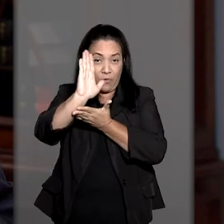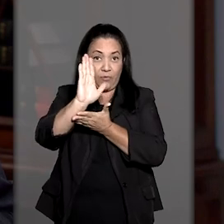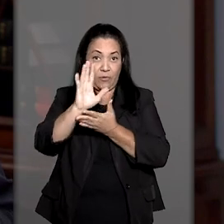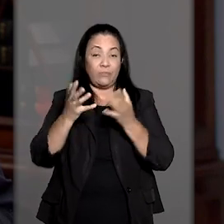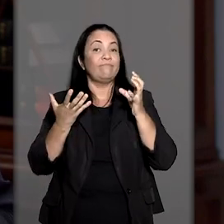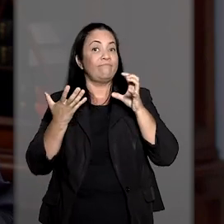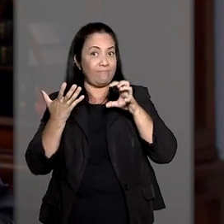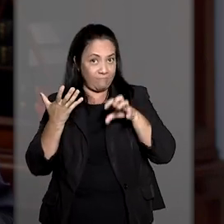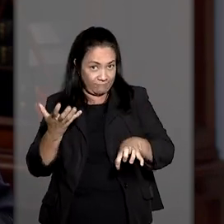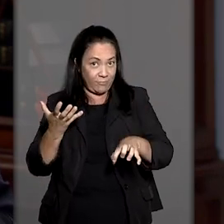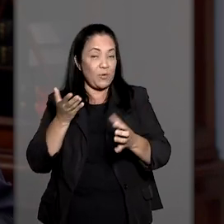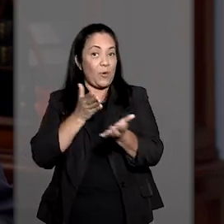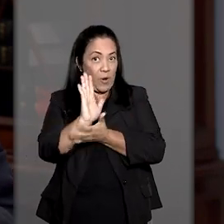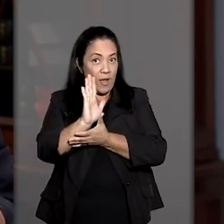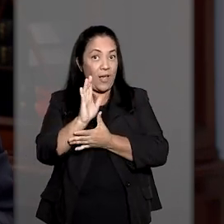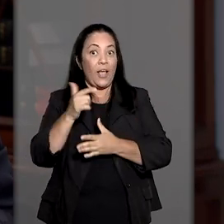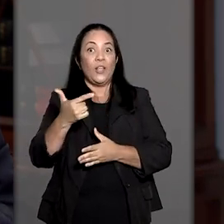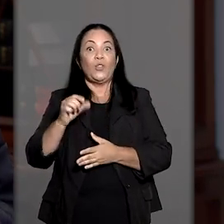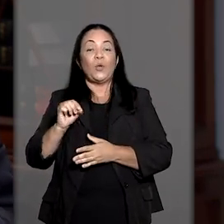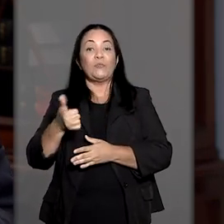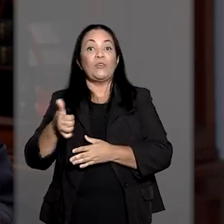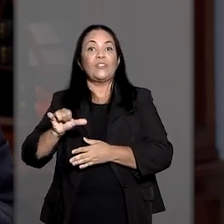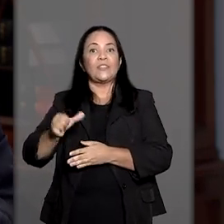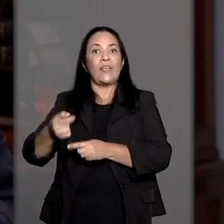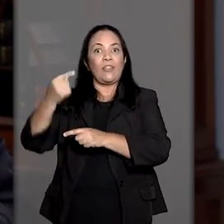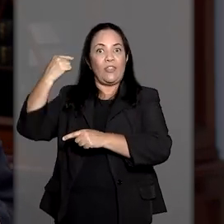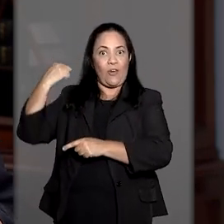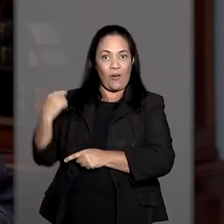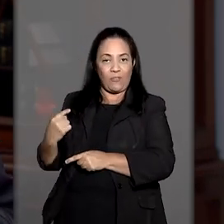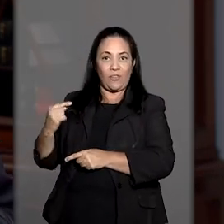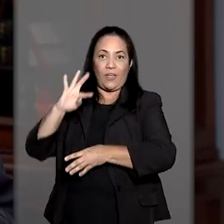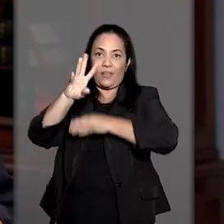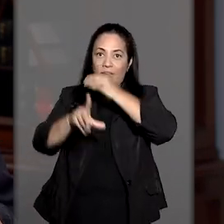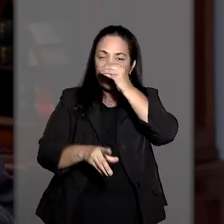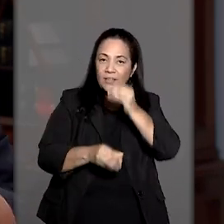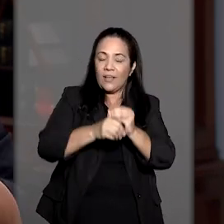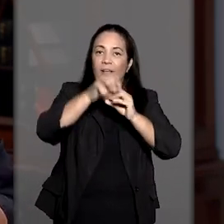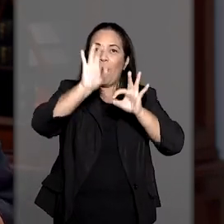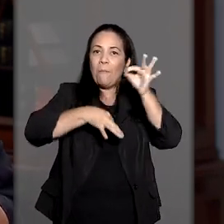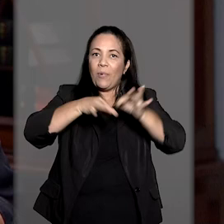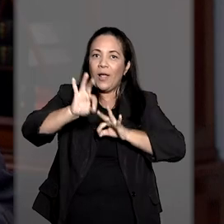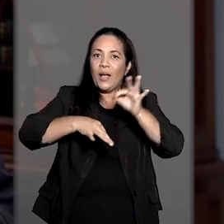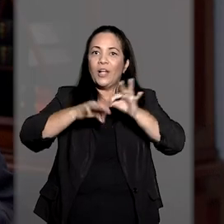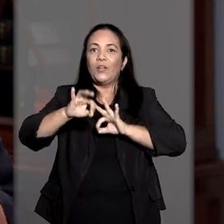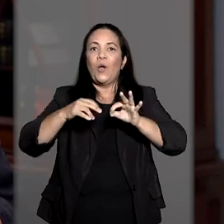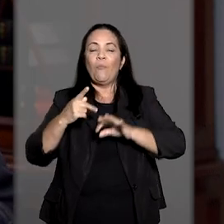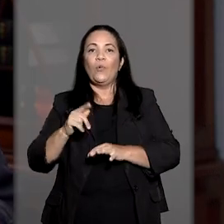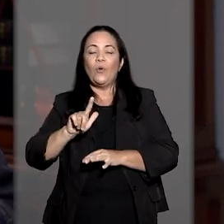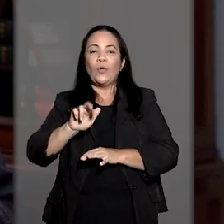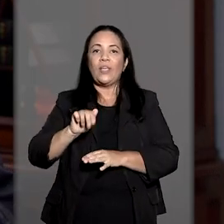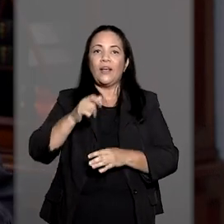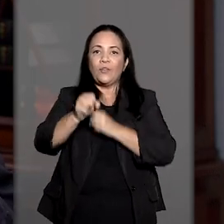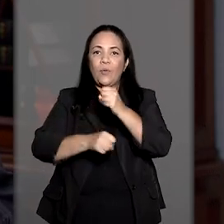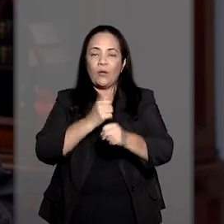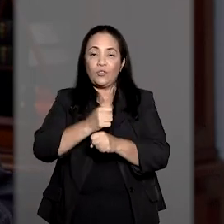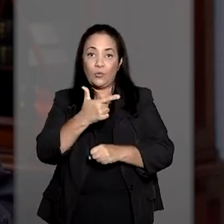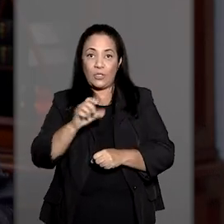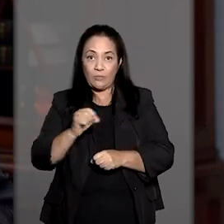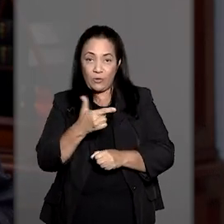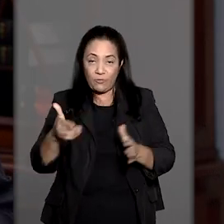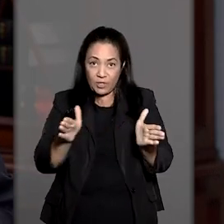aprovado pelo congresso nacional em 2019 e incluído no plano plurianual de